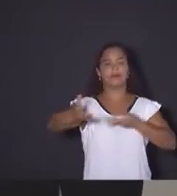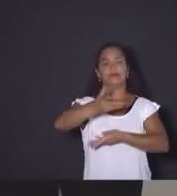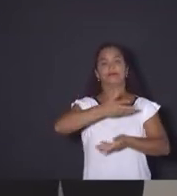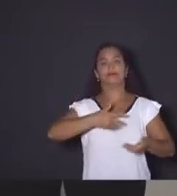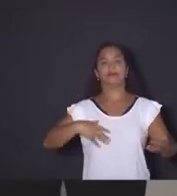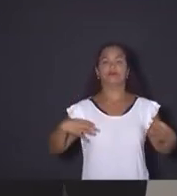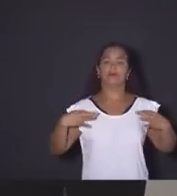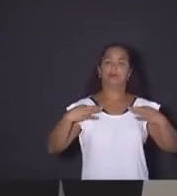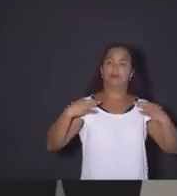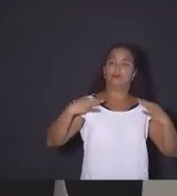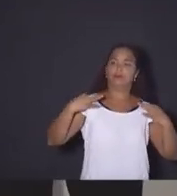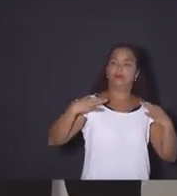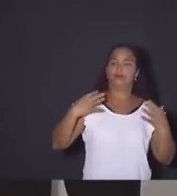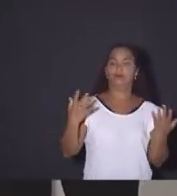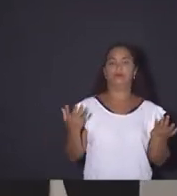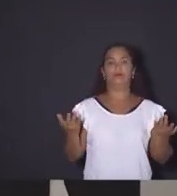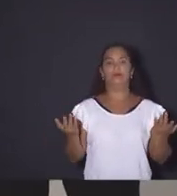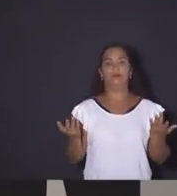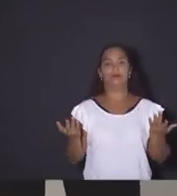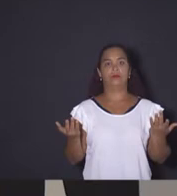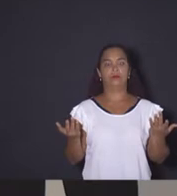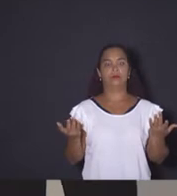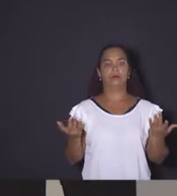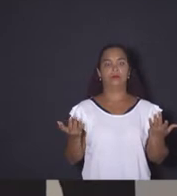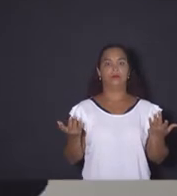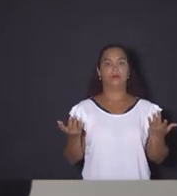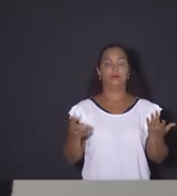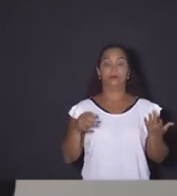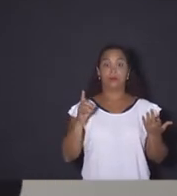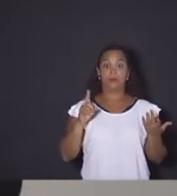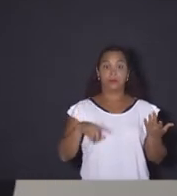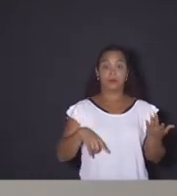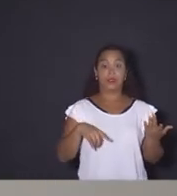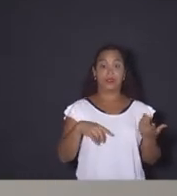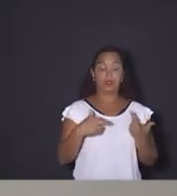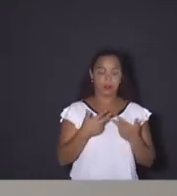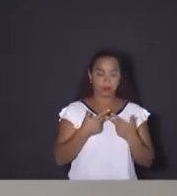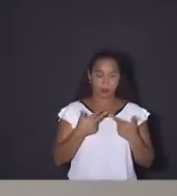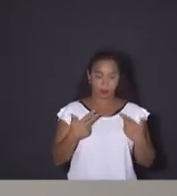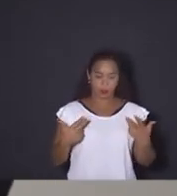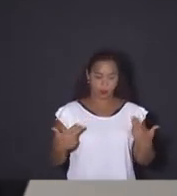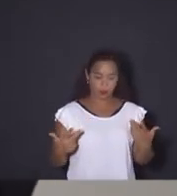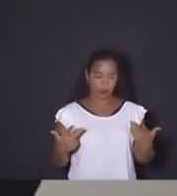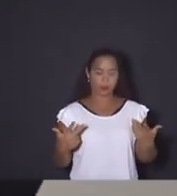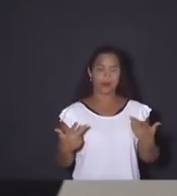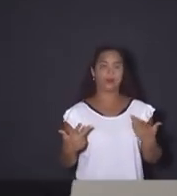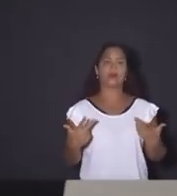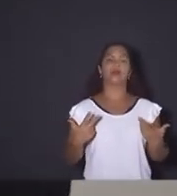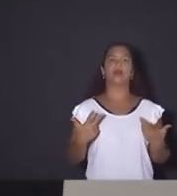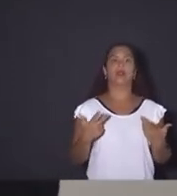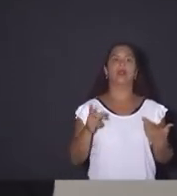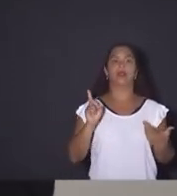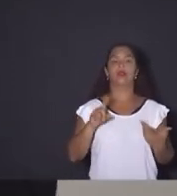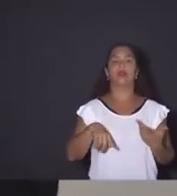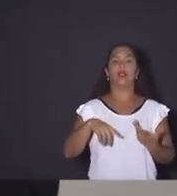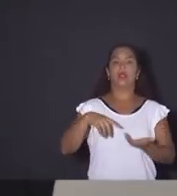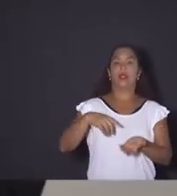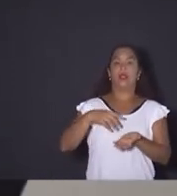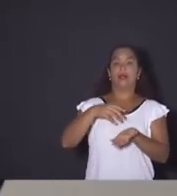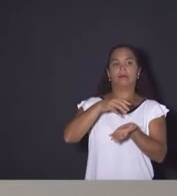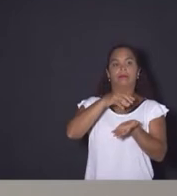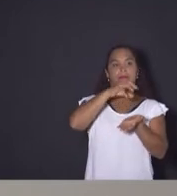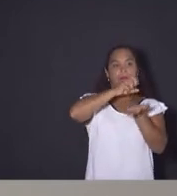roupas, enfim. Essa sistematização, ela está cada vez mais representando exatamente uma massa de dados